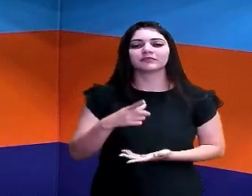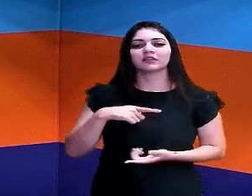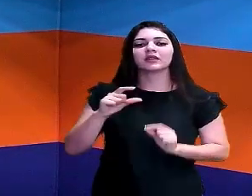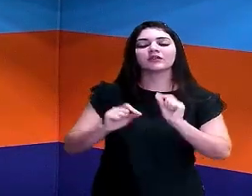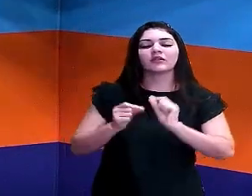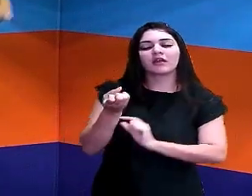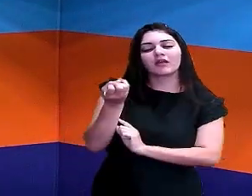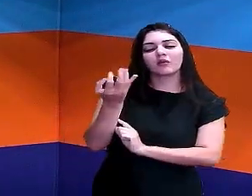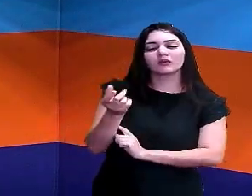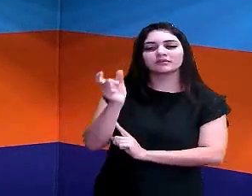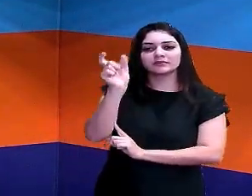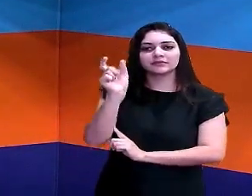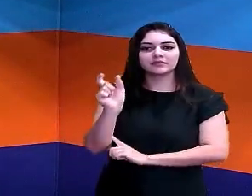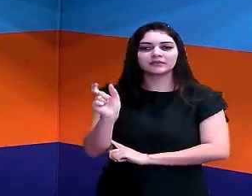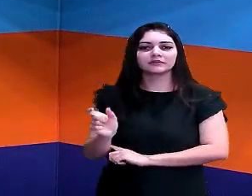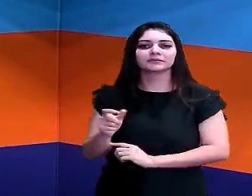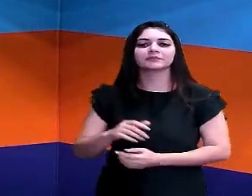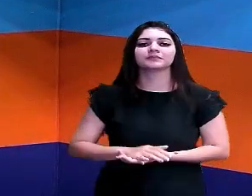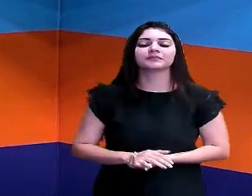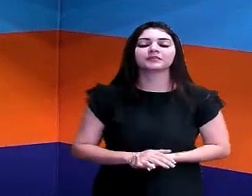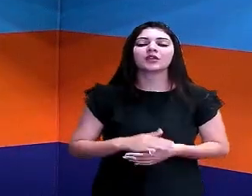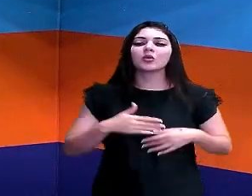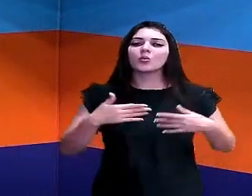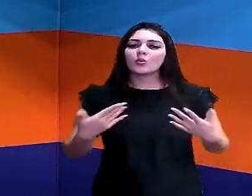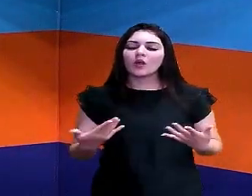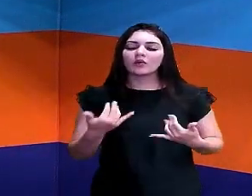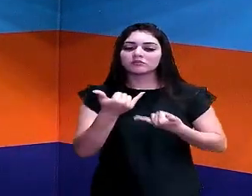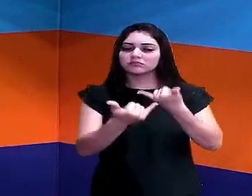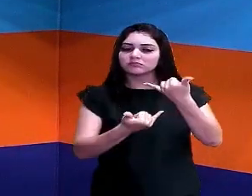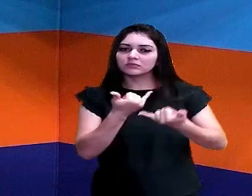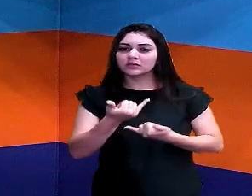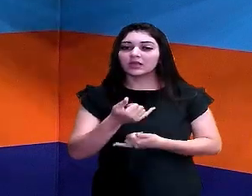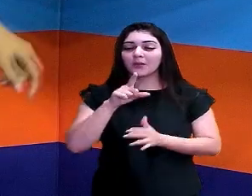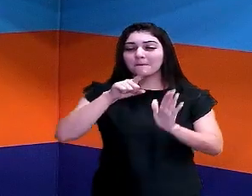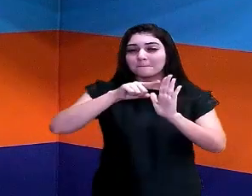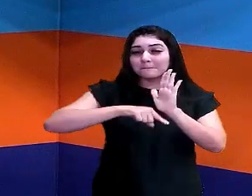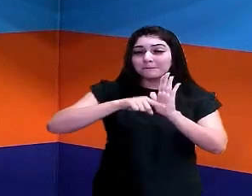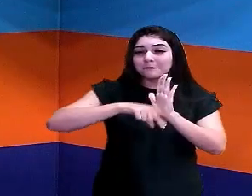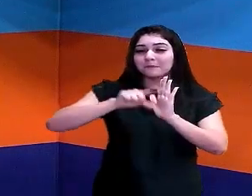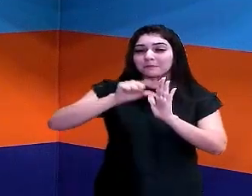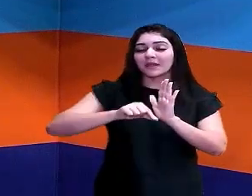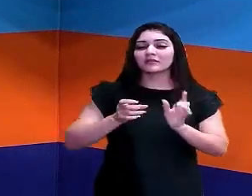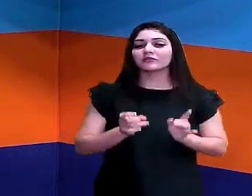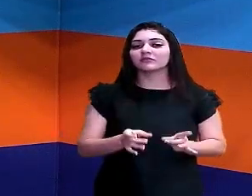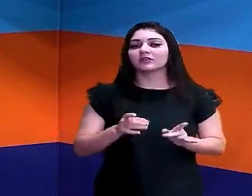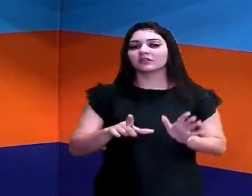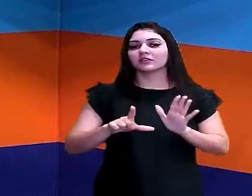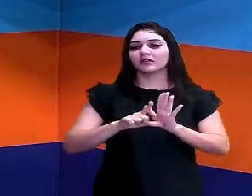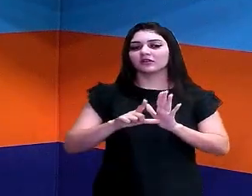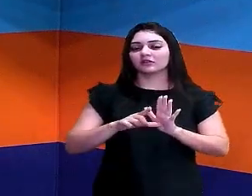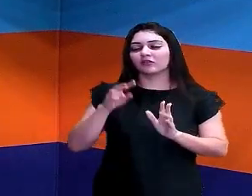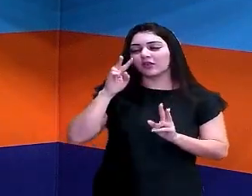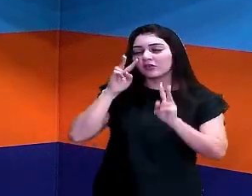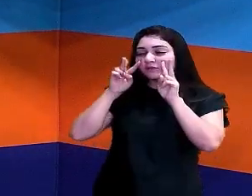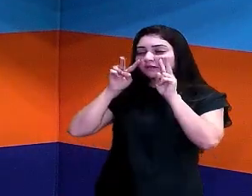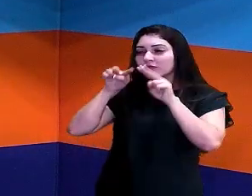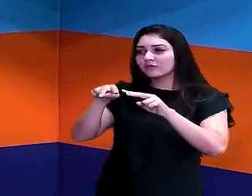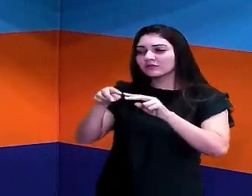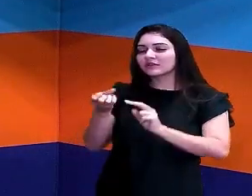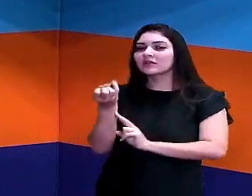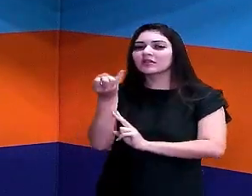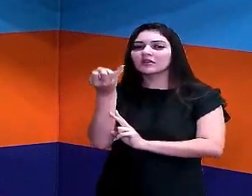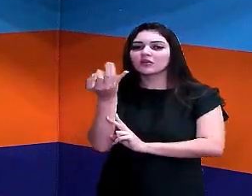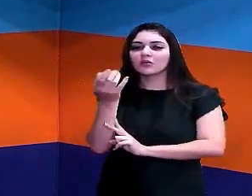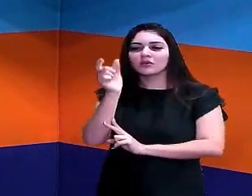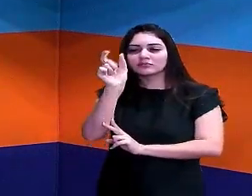as quantidades. Qual foi o brinquedo menos vendido pela loja? Aí eu vou lá olhar as